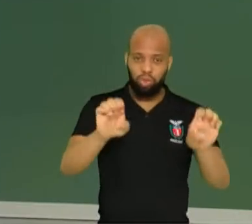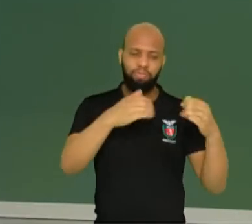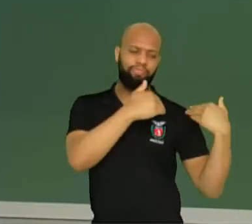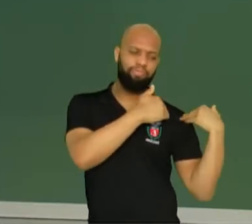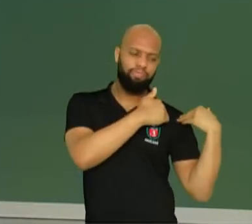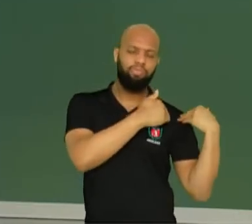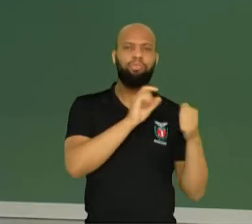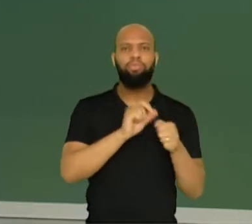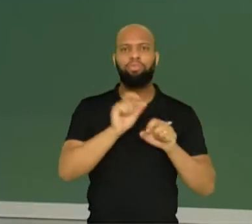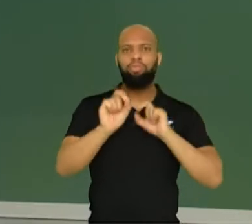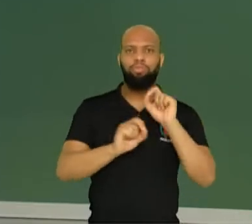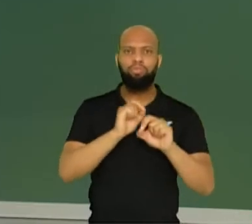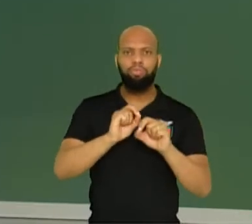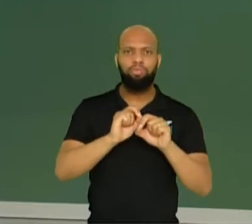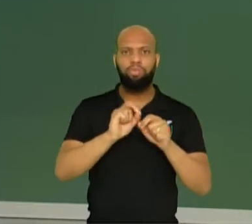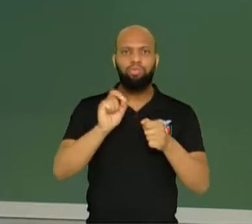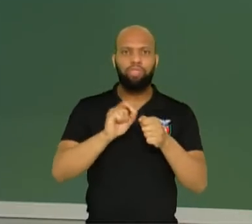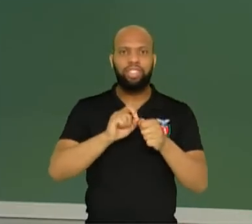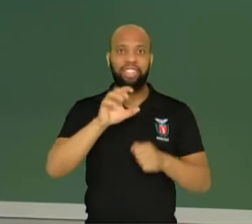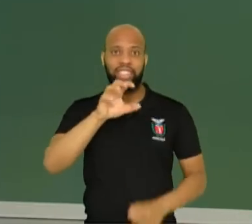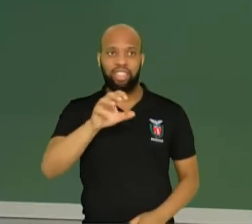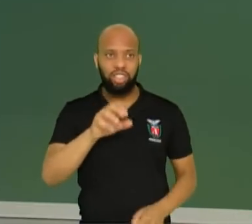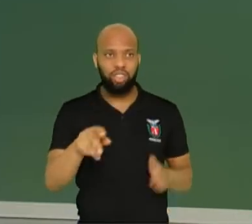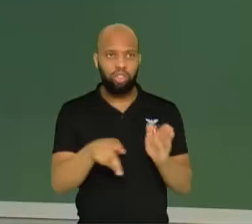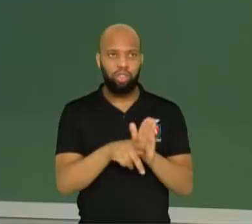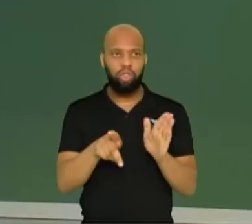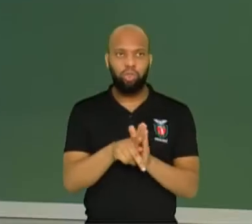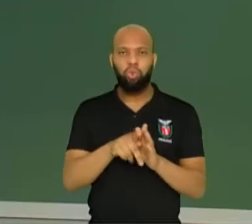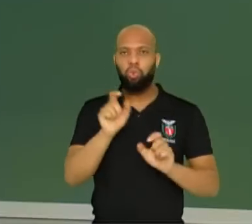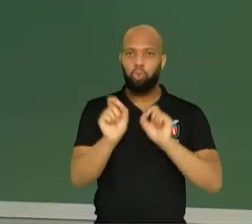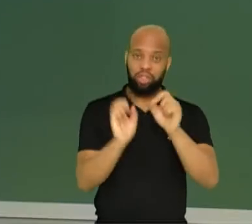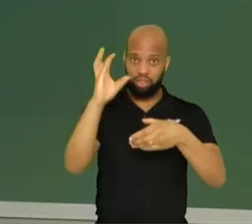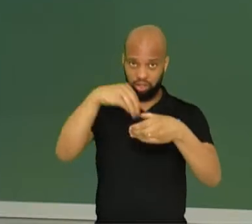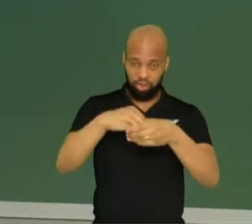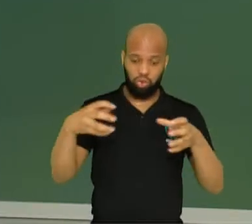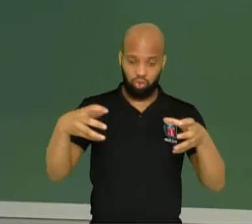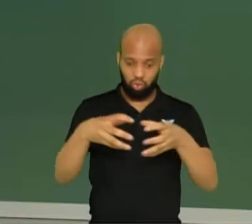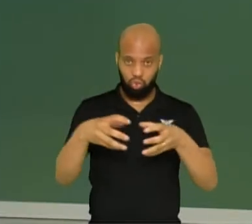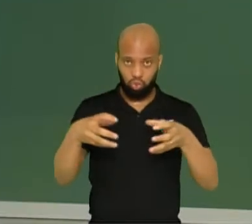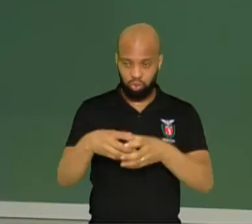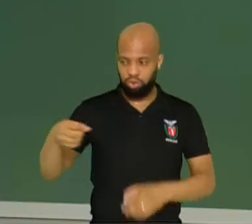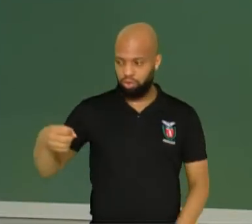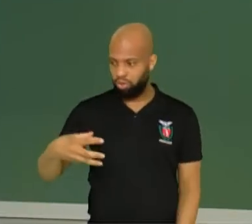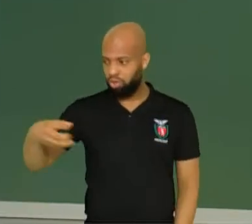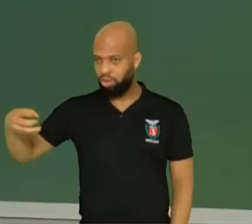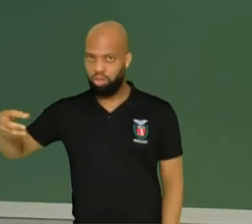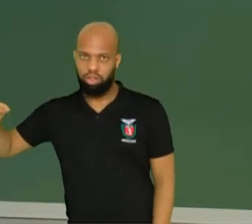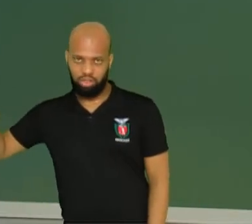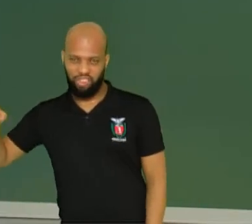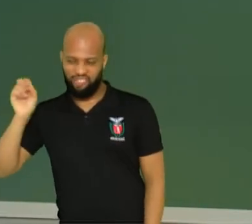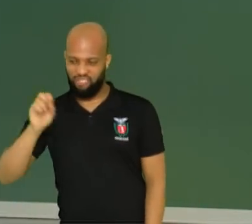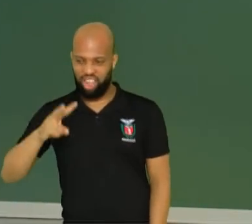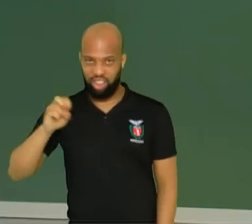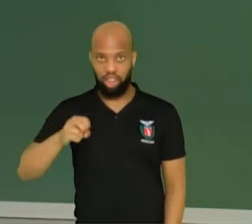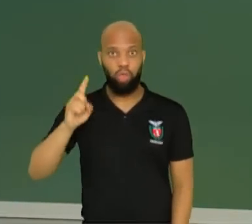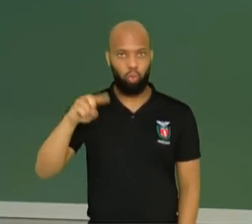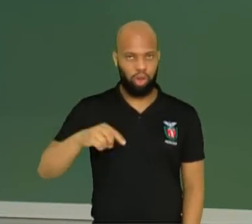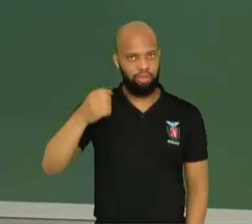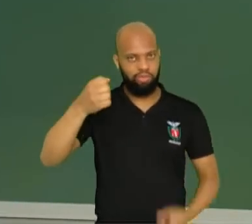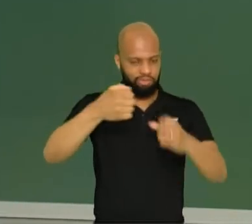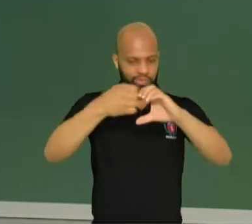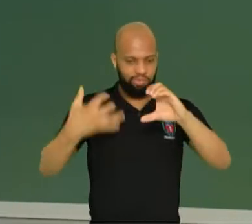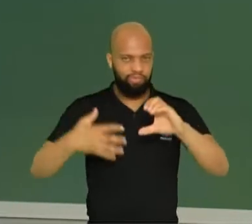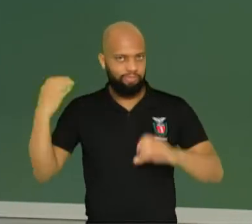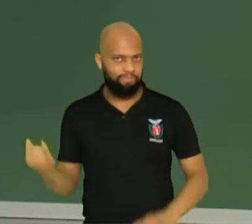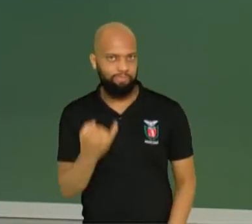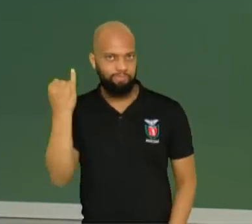responsáveis por produzir essa substância urticante no grupo dos quinidários. Outra característica que você não pode esquecer sobre eles. Então, estão vendo